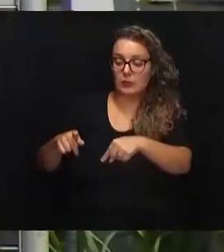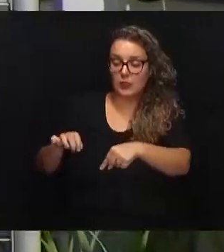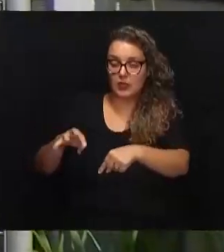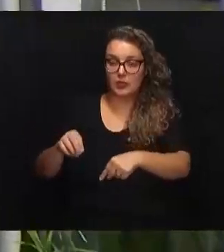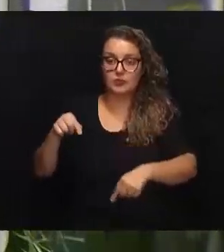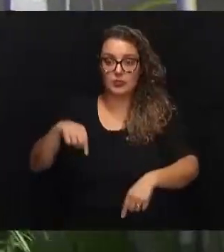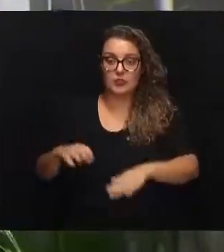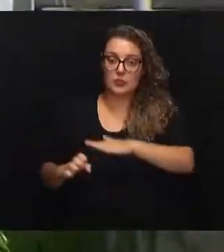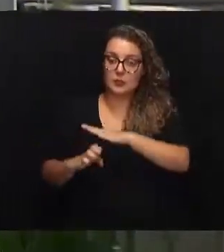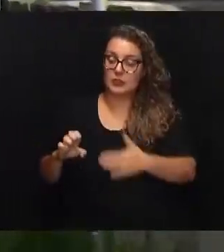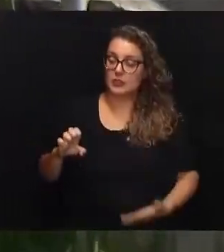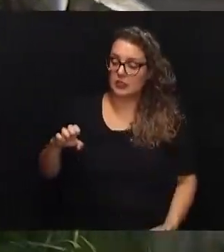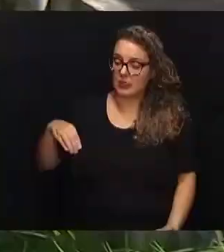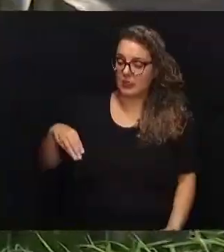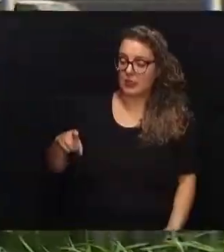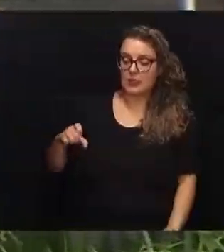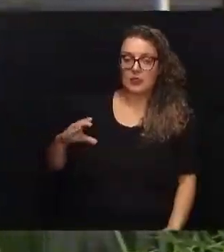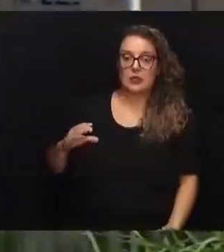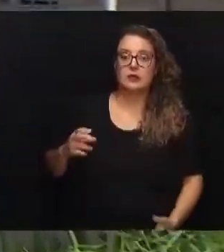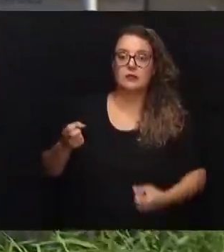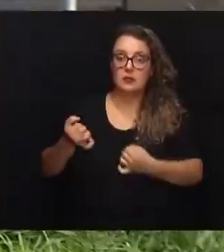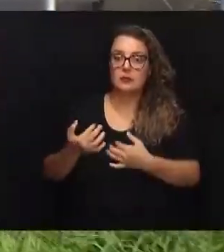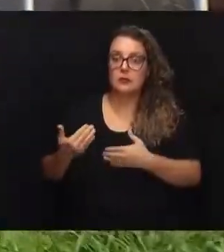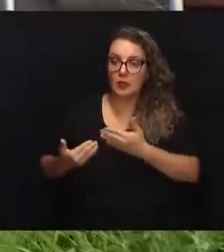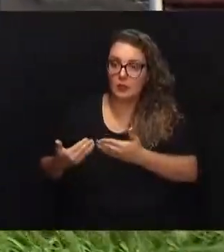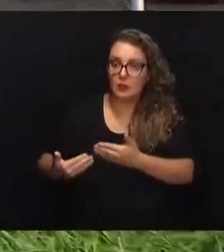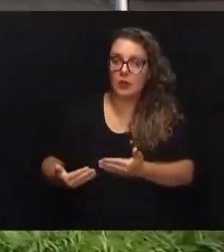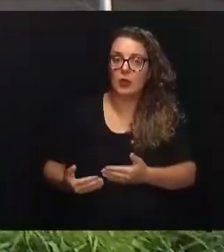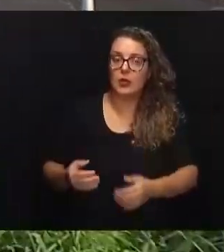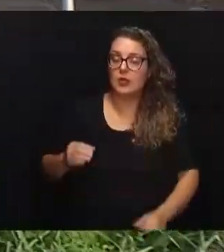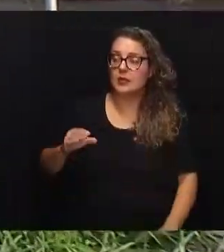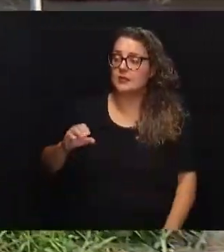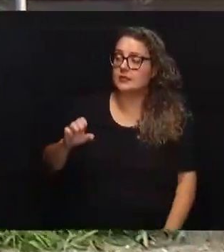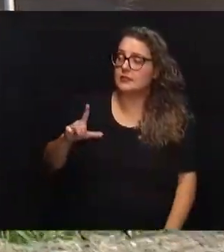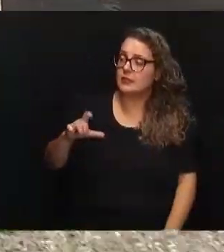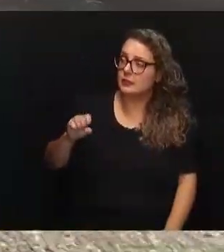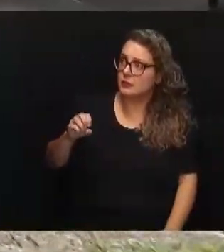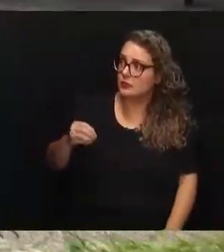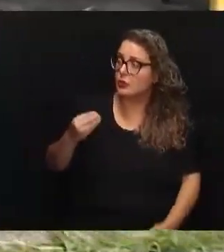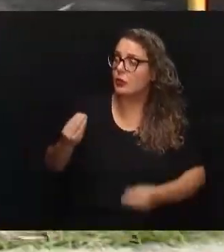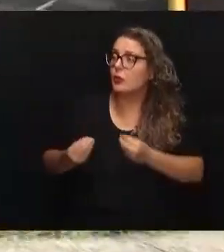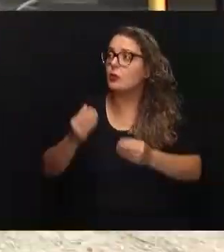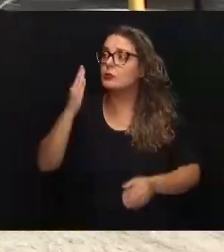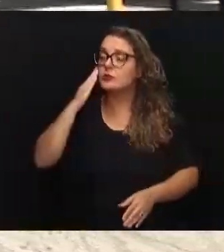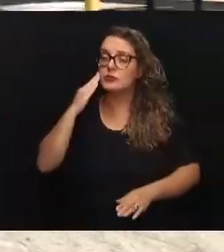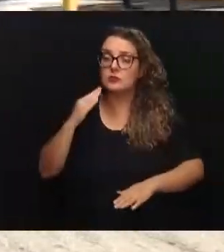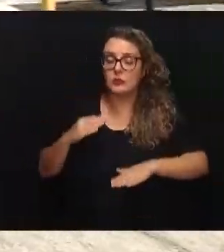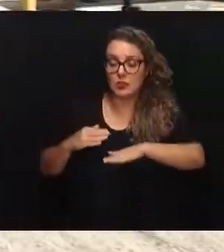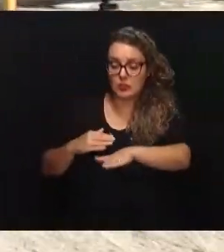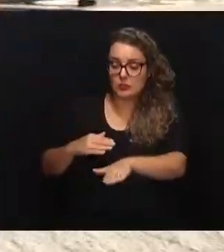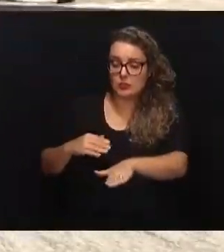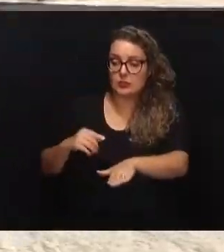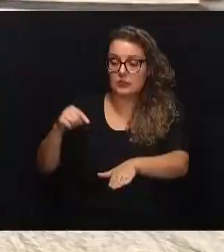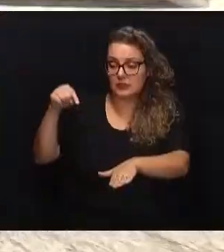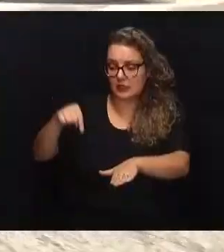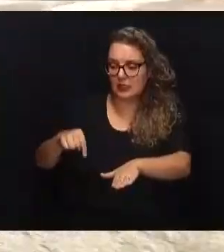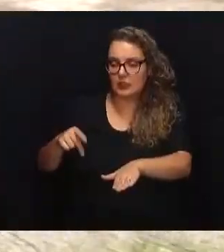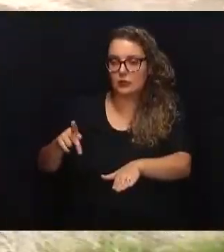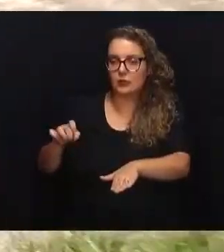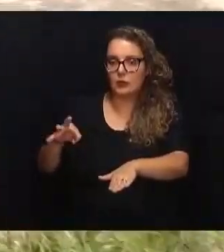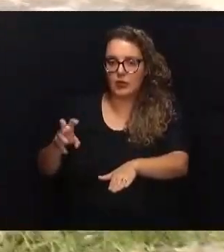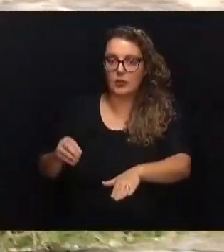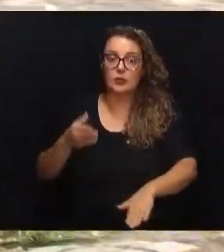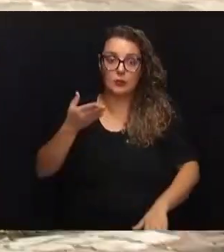da INDEC, que vai explicar mais ou menos o passo a passo. Celso, como saber se o veículo está no pátio da